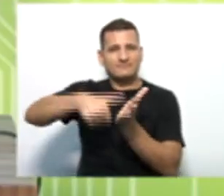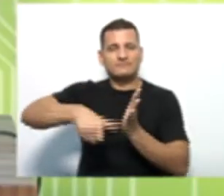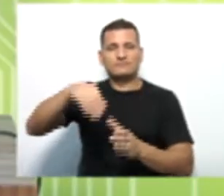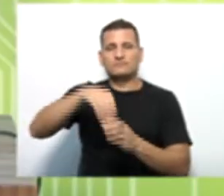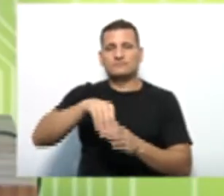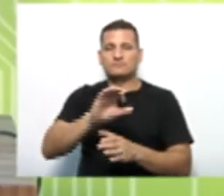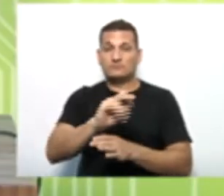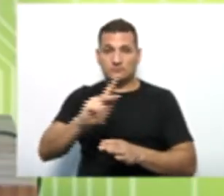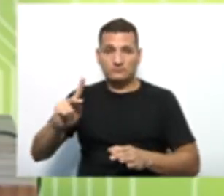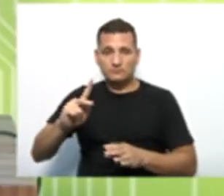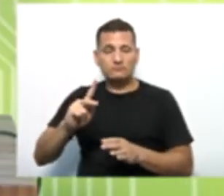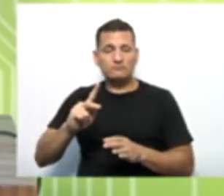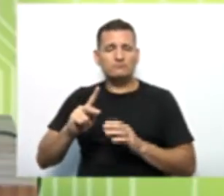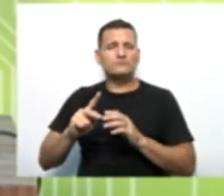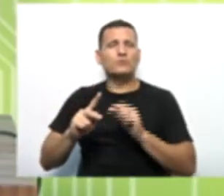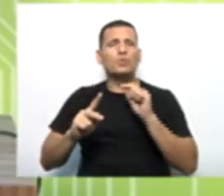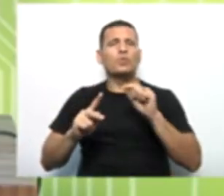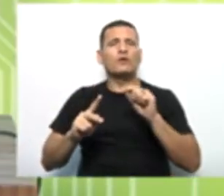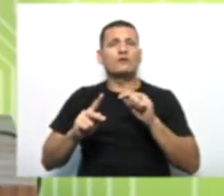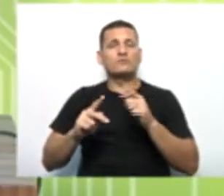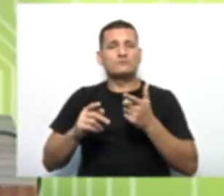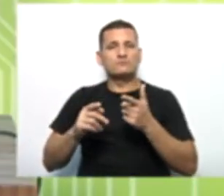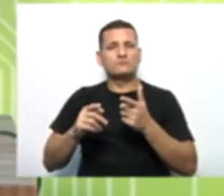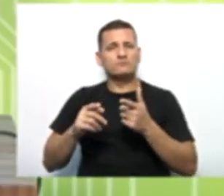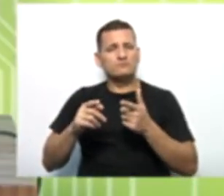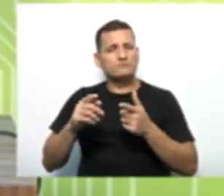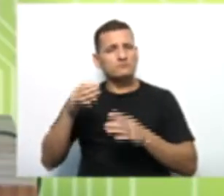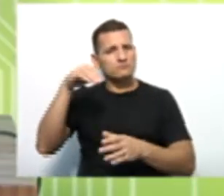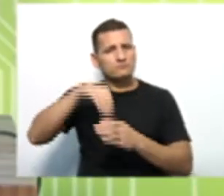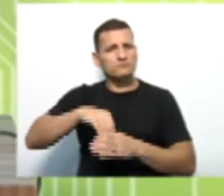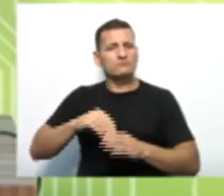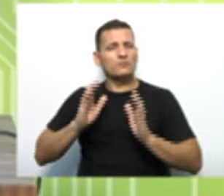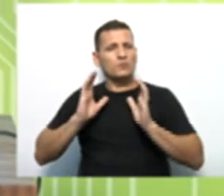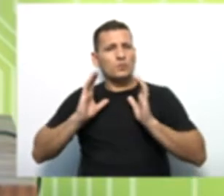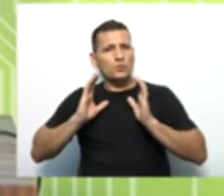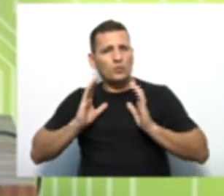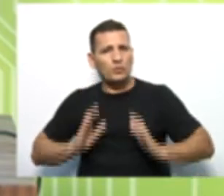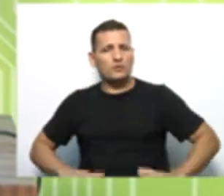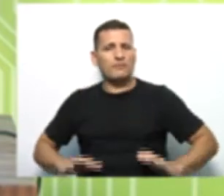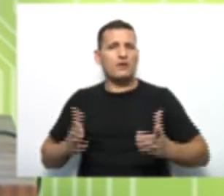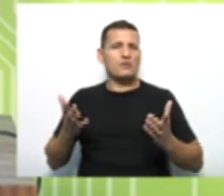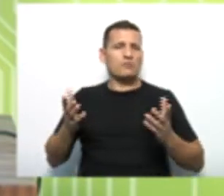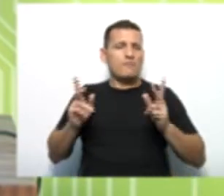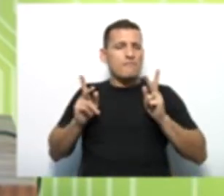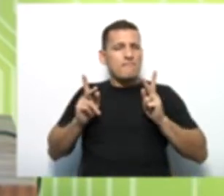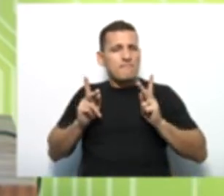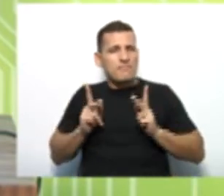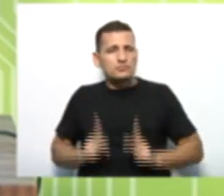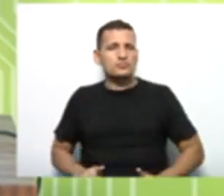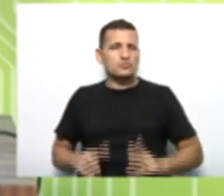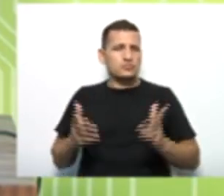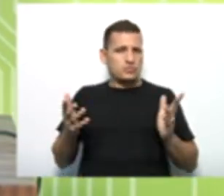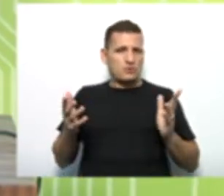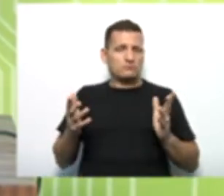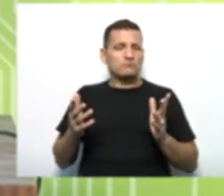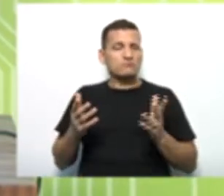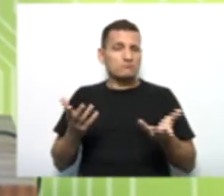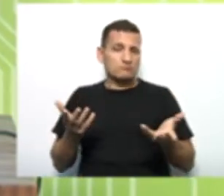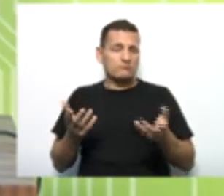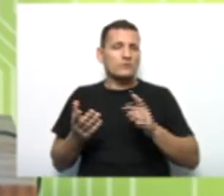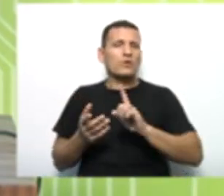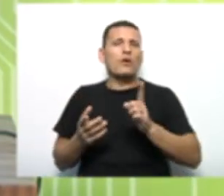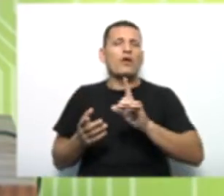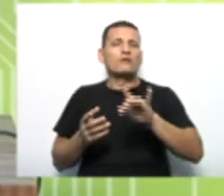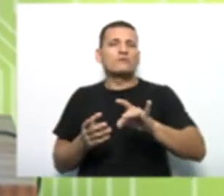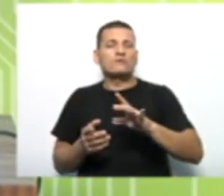cooperativa, vai ser esperado de vocês algumas posturas, algumas condutas. Não vão ser exigidos de vocês somente aquilo que é